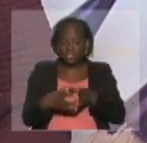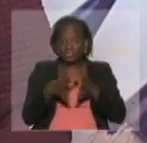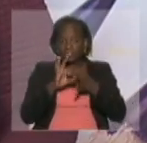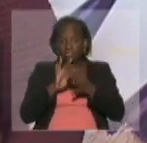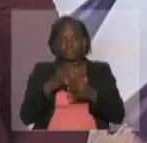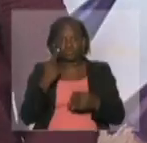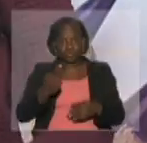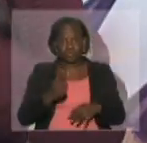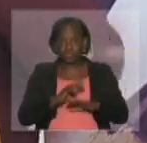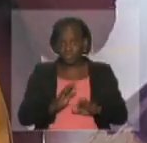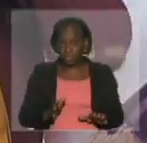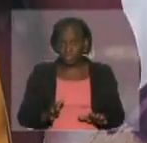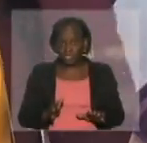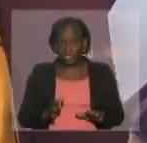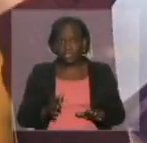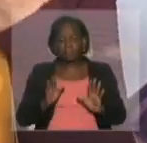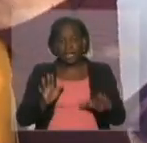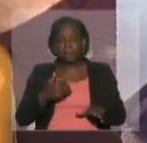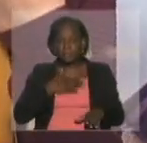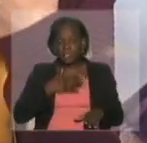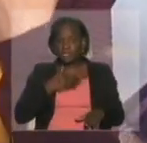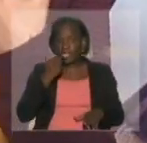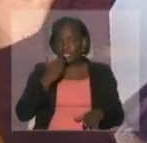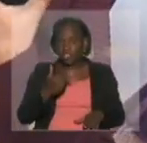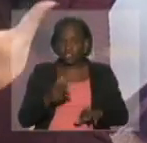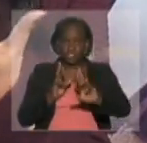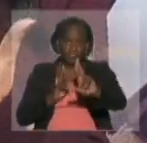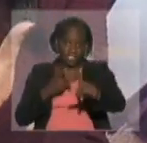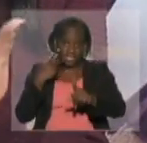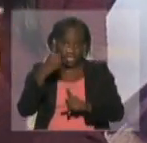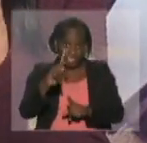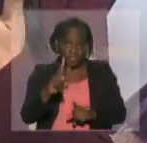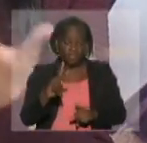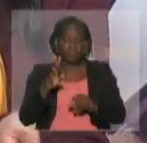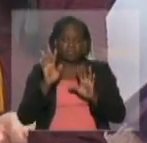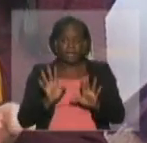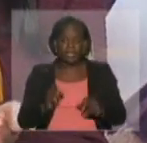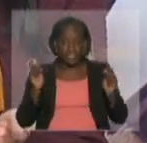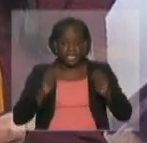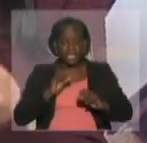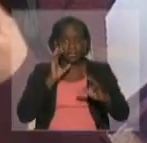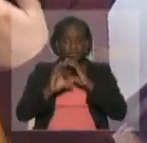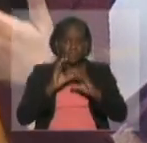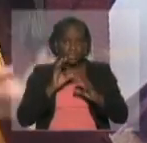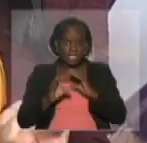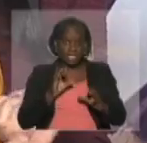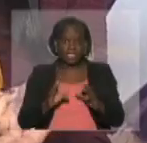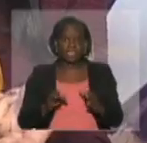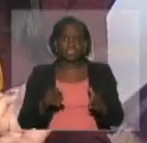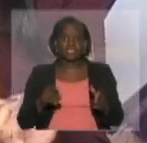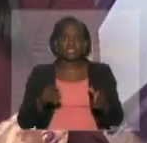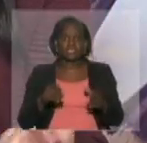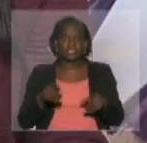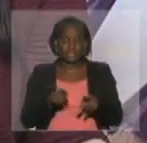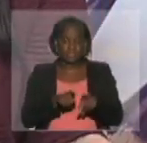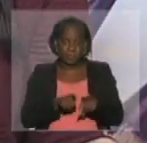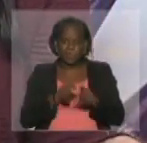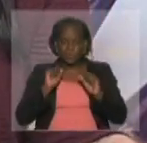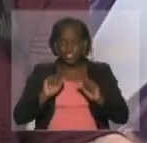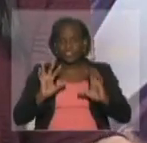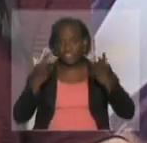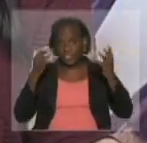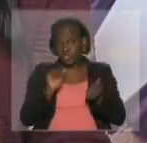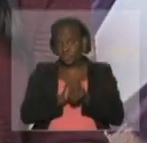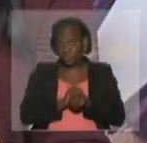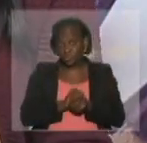mundo, né? Mesmo que a minha linguagem seja completamente diferente da sua, a gente pode se comunicar e a gente pode fazer uma festa